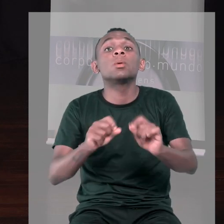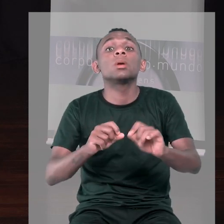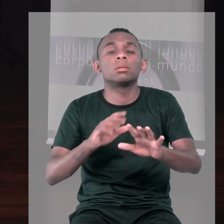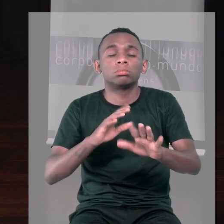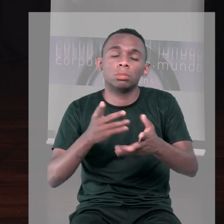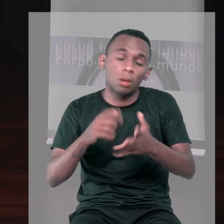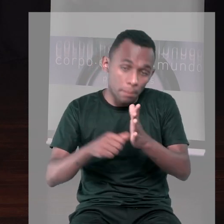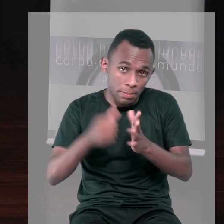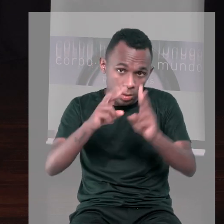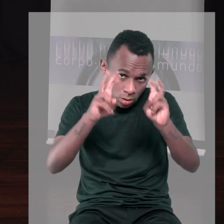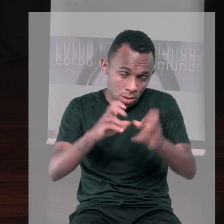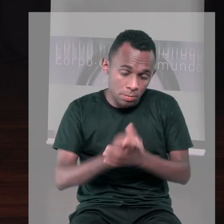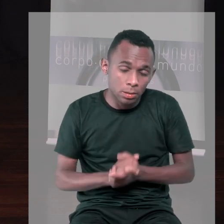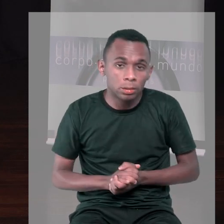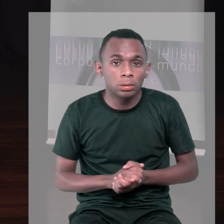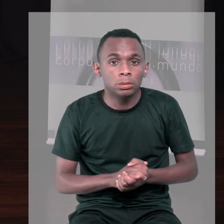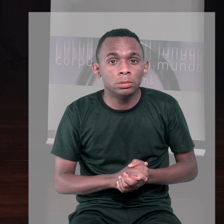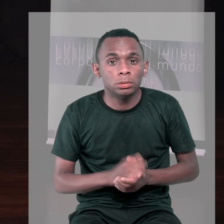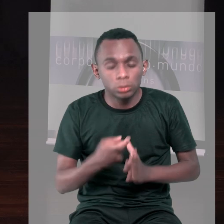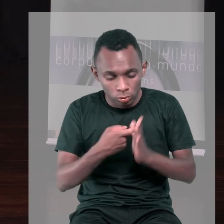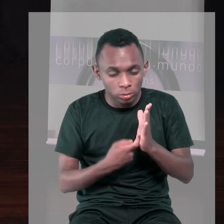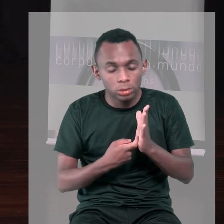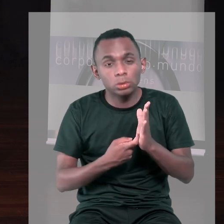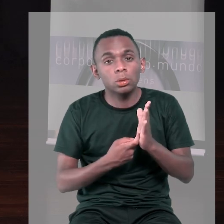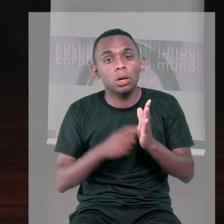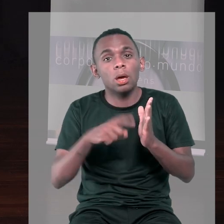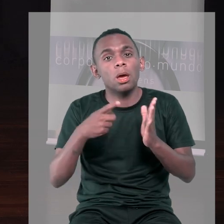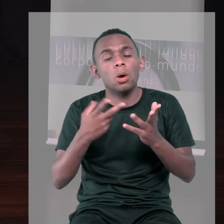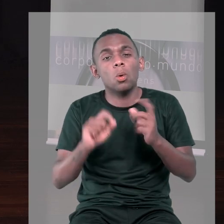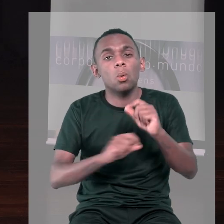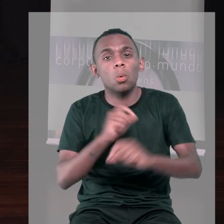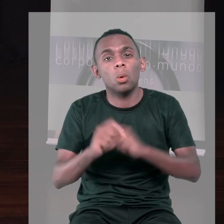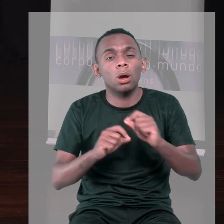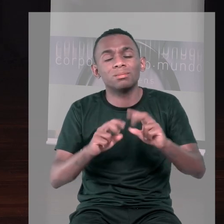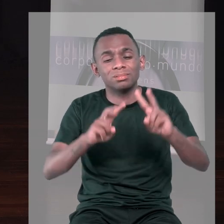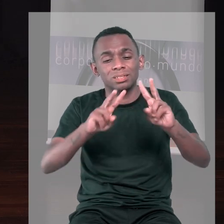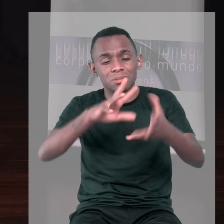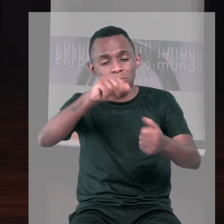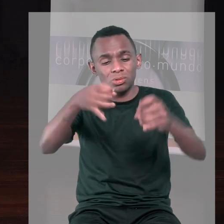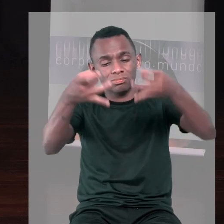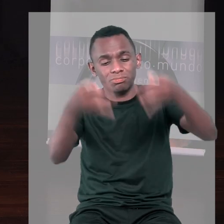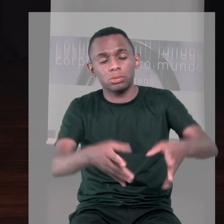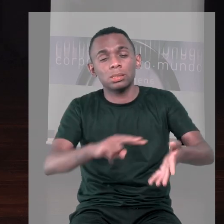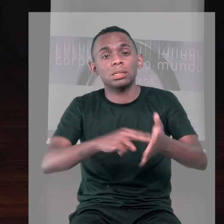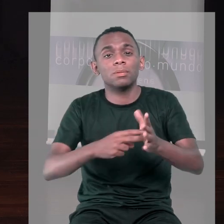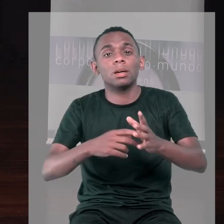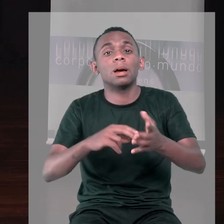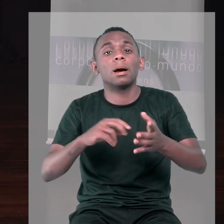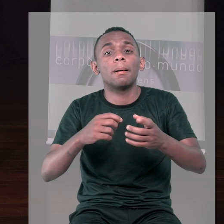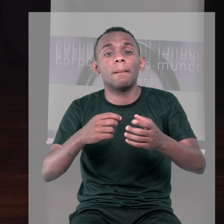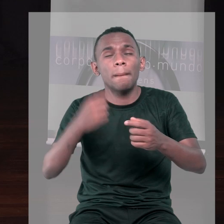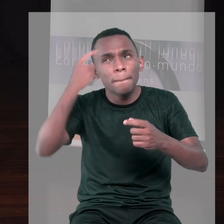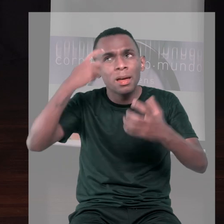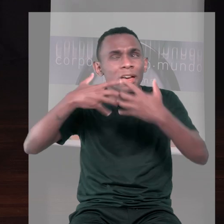mundo, estar no mundo, viver, frequentar esse espaço comum em que encontramos o mesmo e o outro, requer o exercício